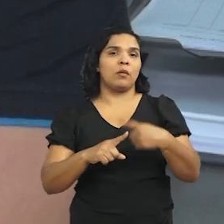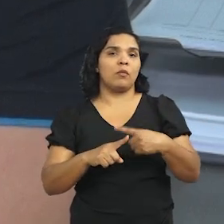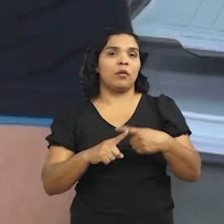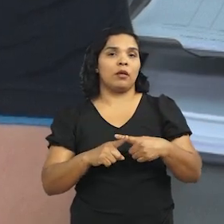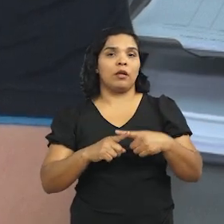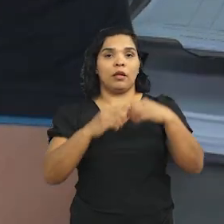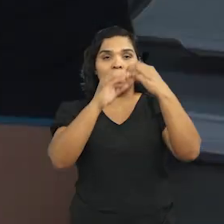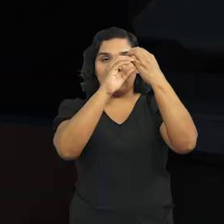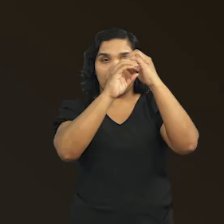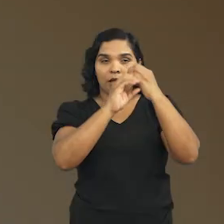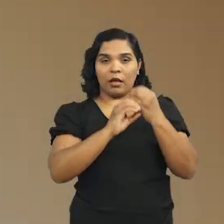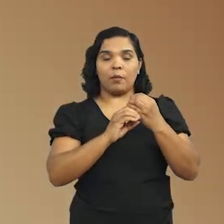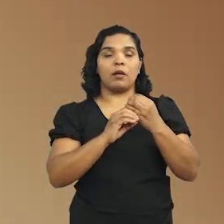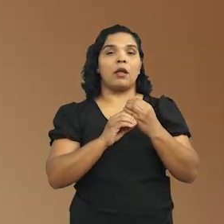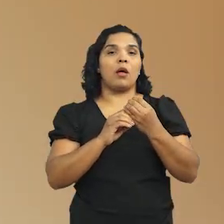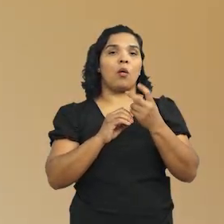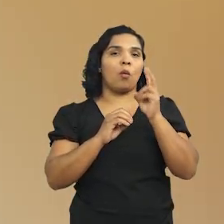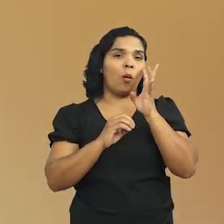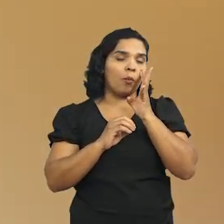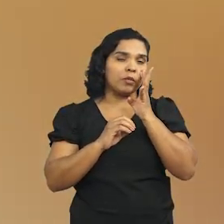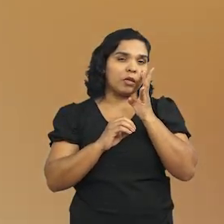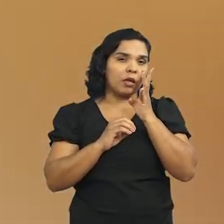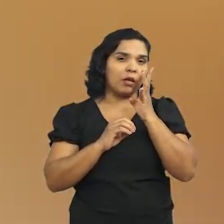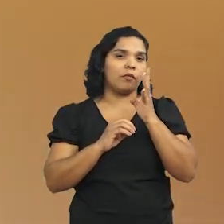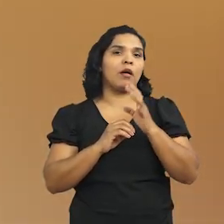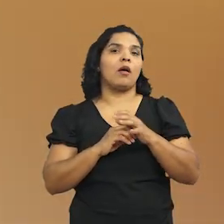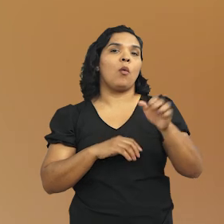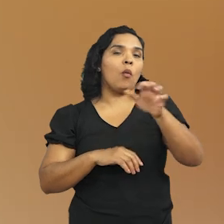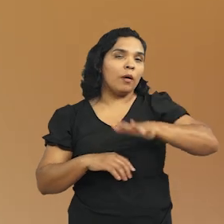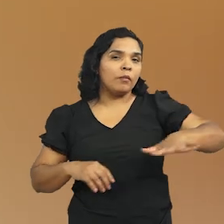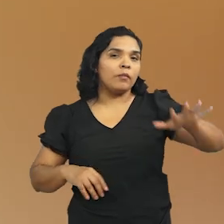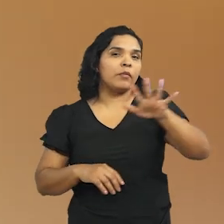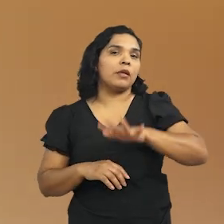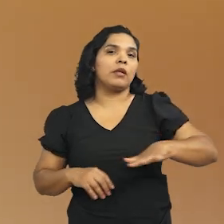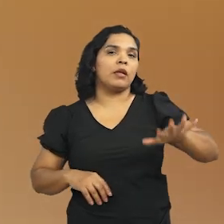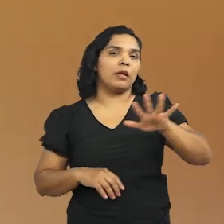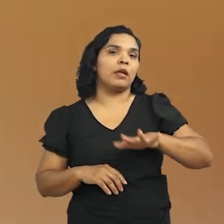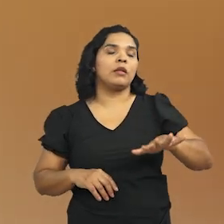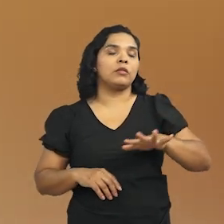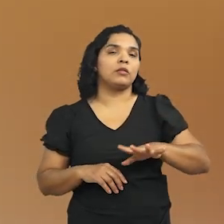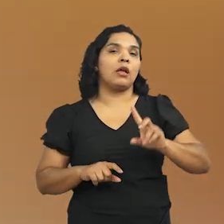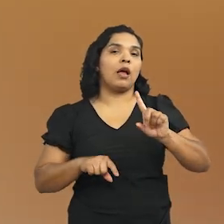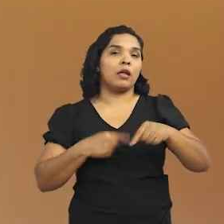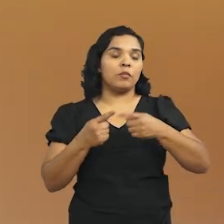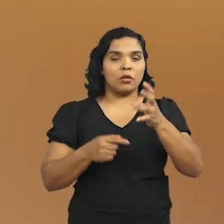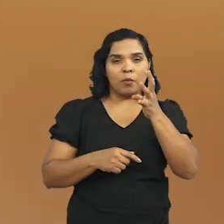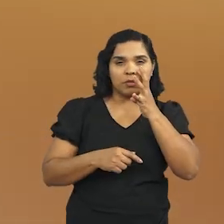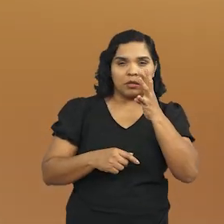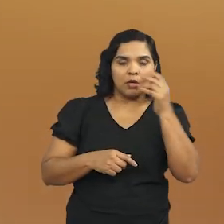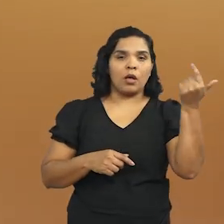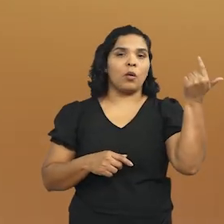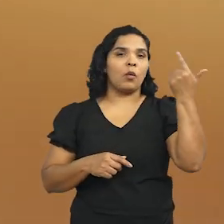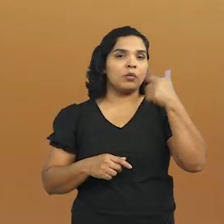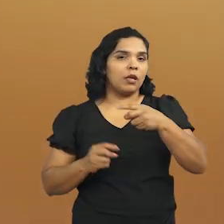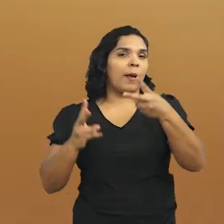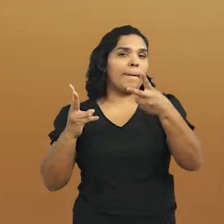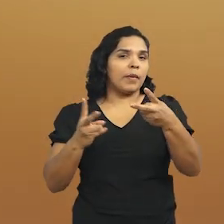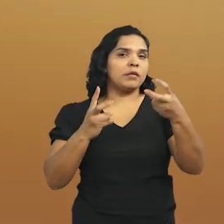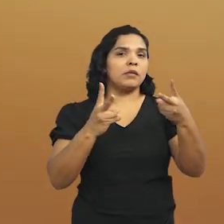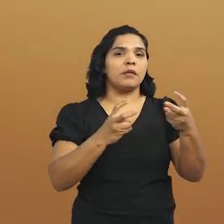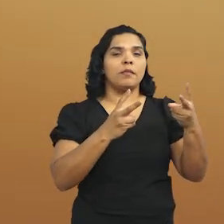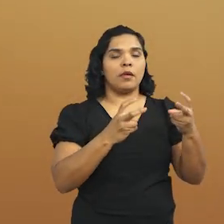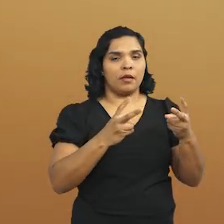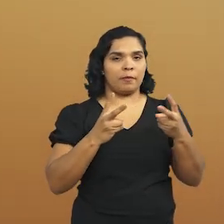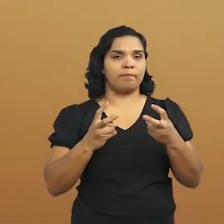funciona. Porque através da câmera ele observa o ambiente e através dessa observação ele